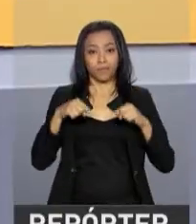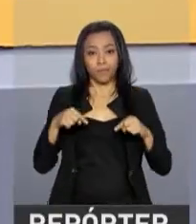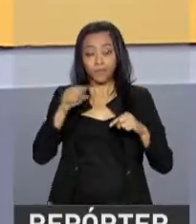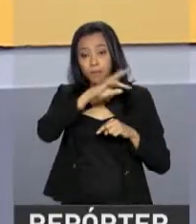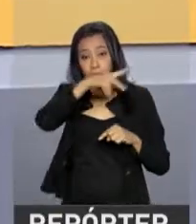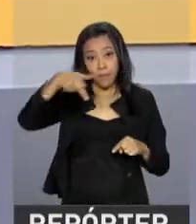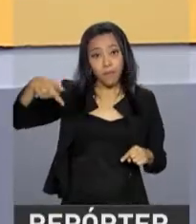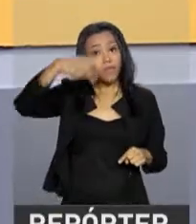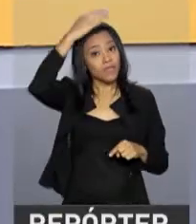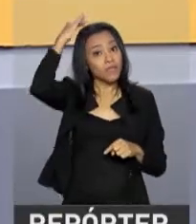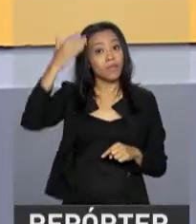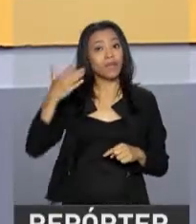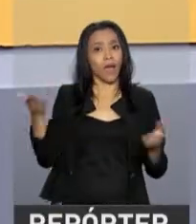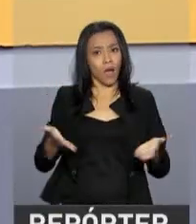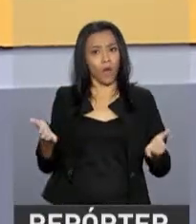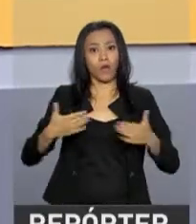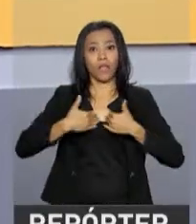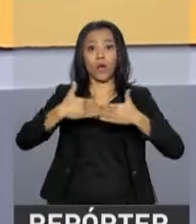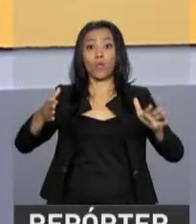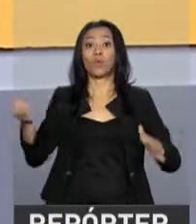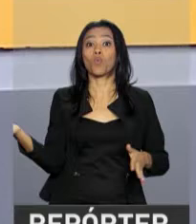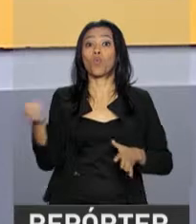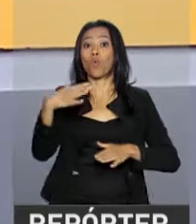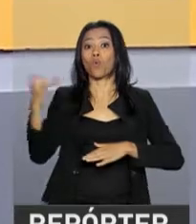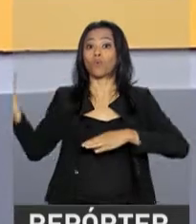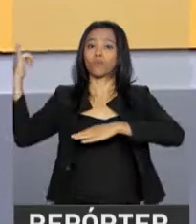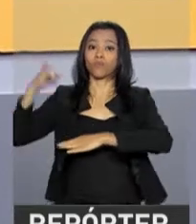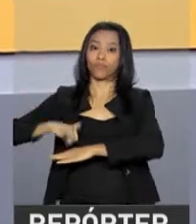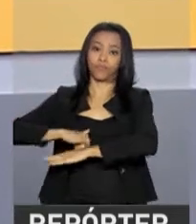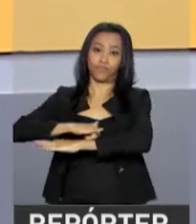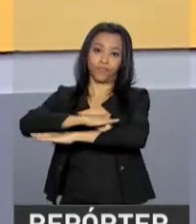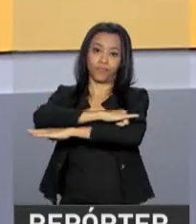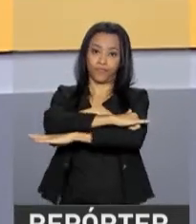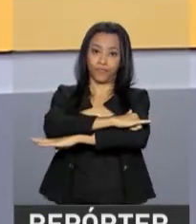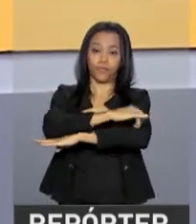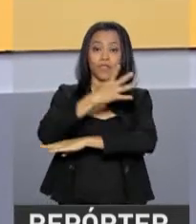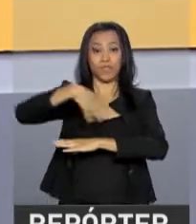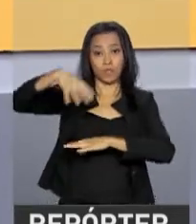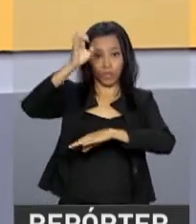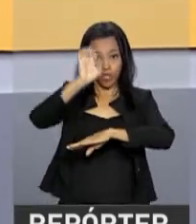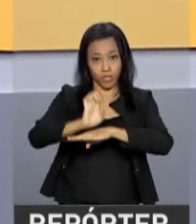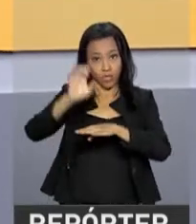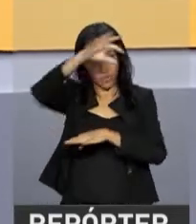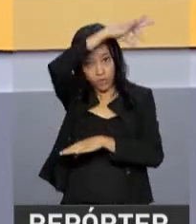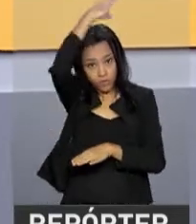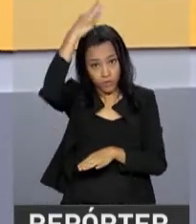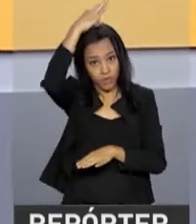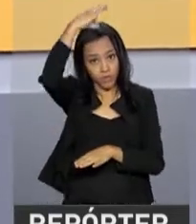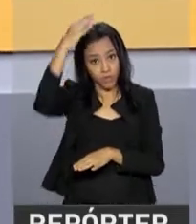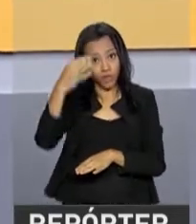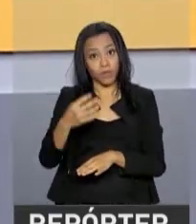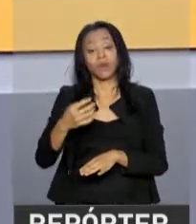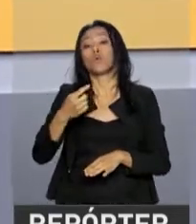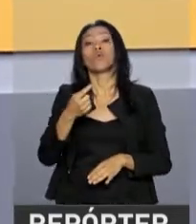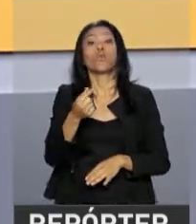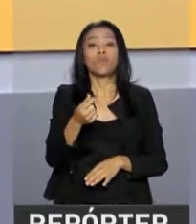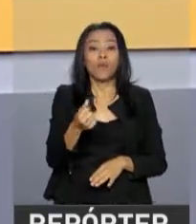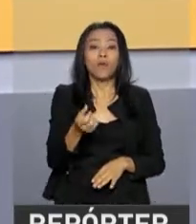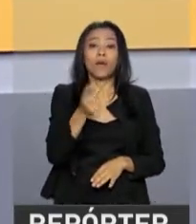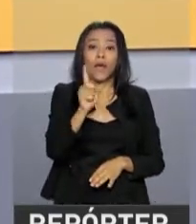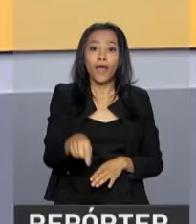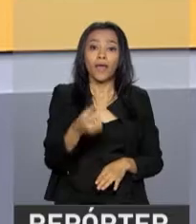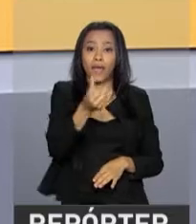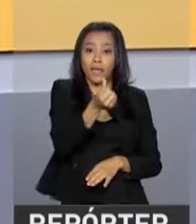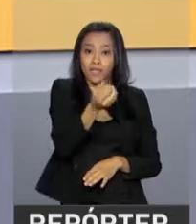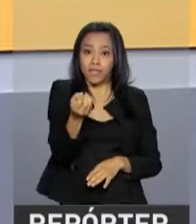Temer inaugura agora o novo aeroporto de Vitória no Espírito Santo. O investimento é de quase 600 milhões